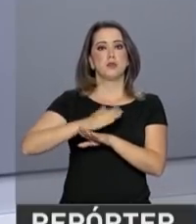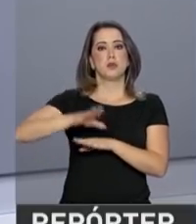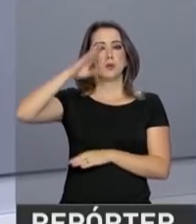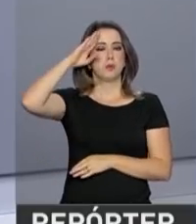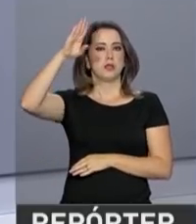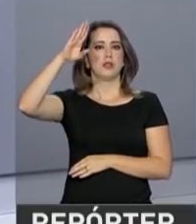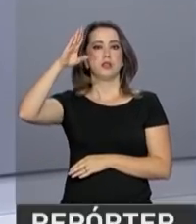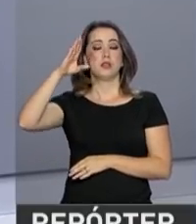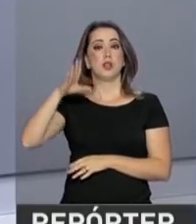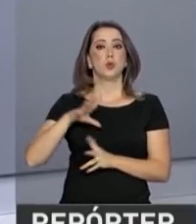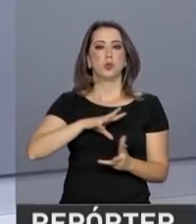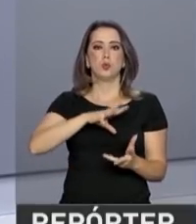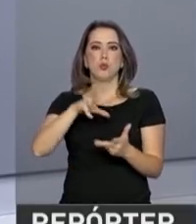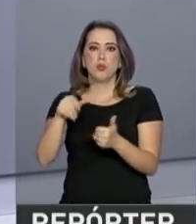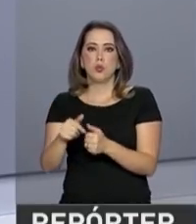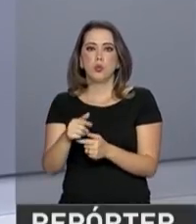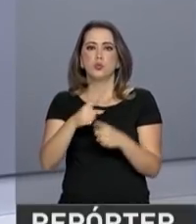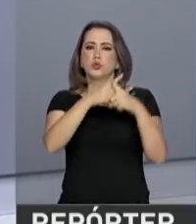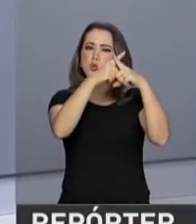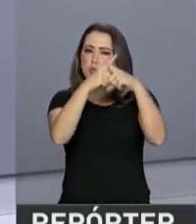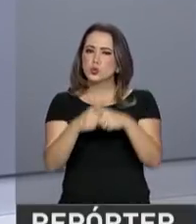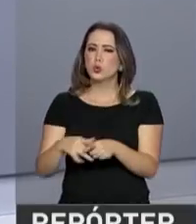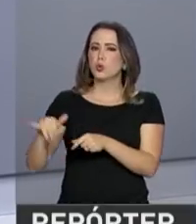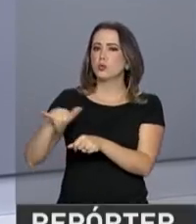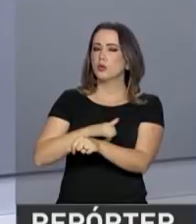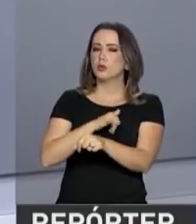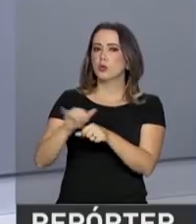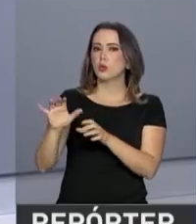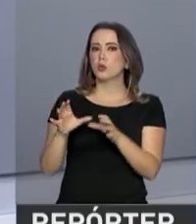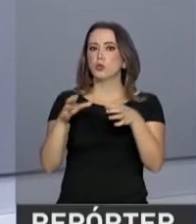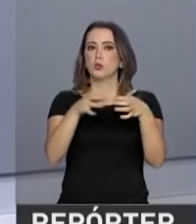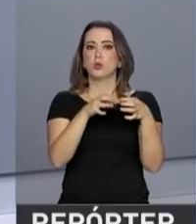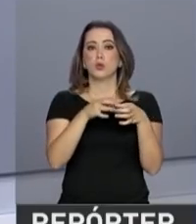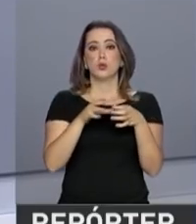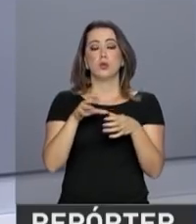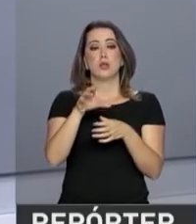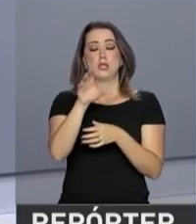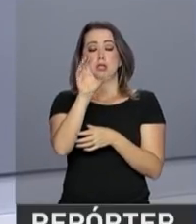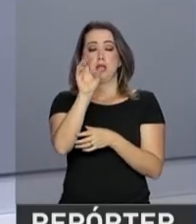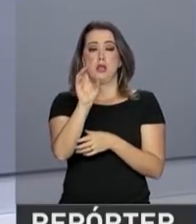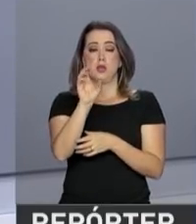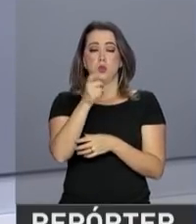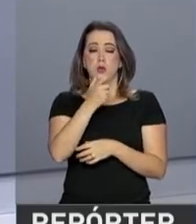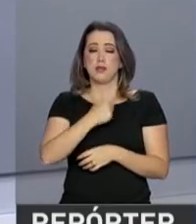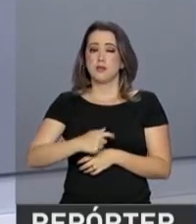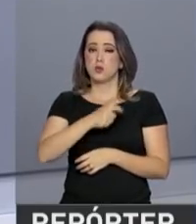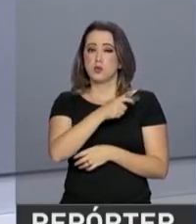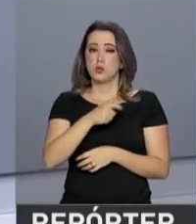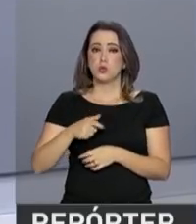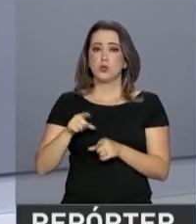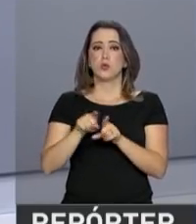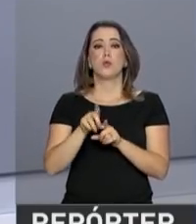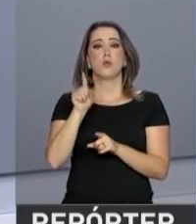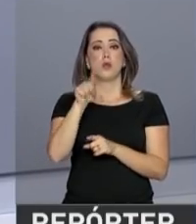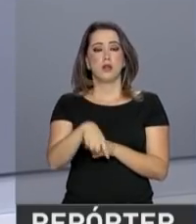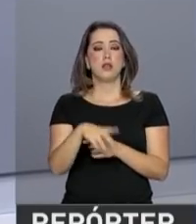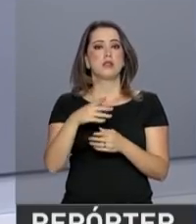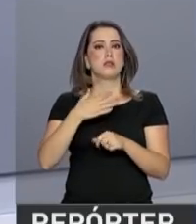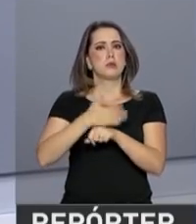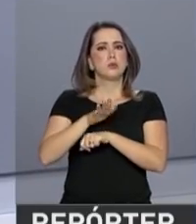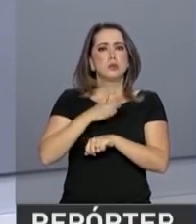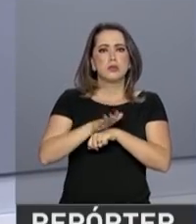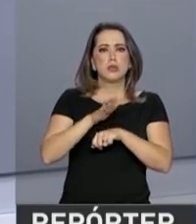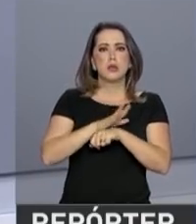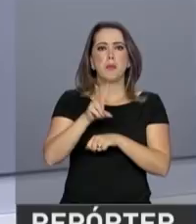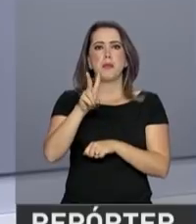do mundo. Um jogo de estratégia organizado pelas Forças Armadas da Suécia, que tem o nome de Exercício Viking. Esse ano, o